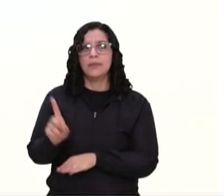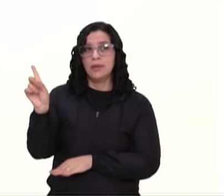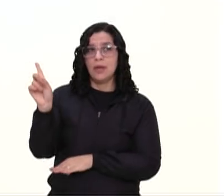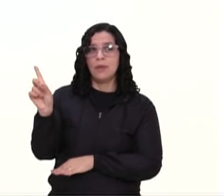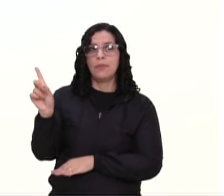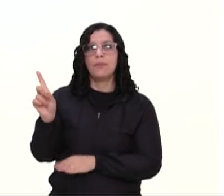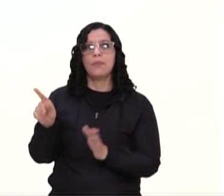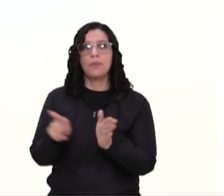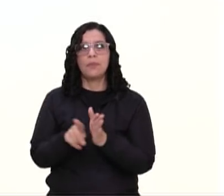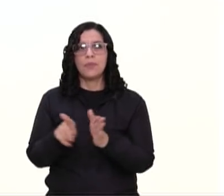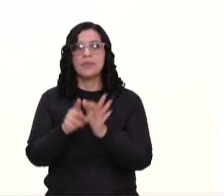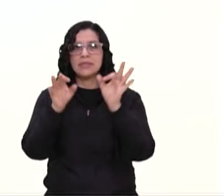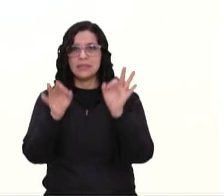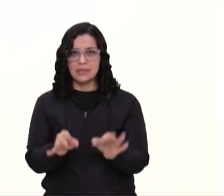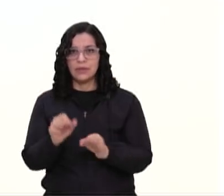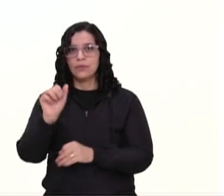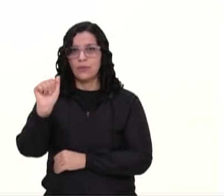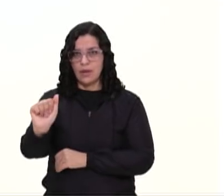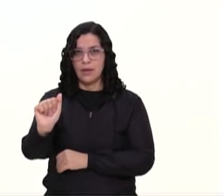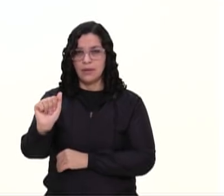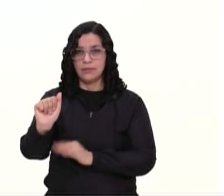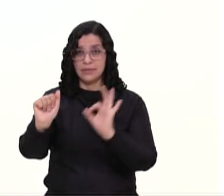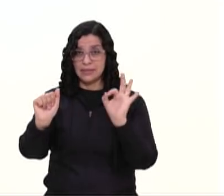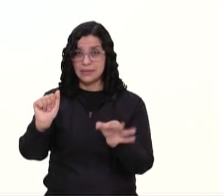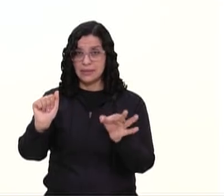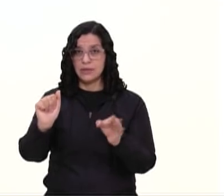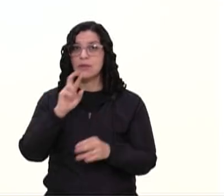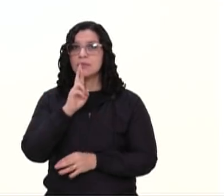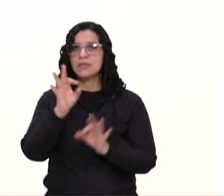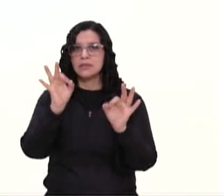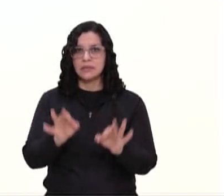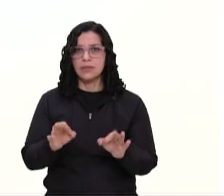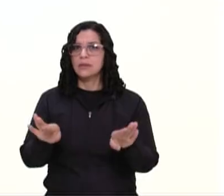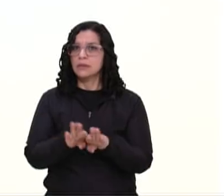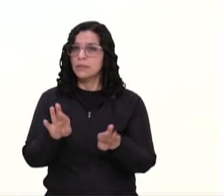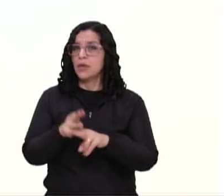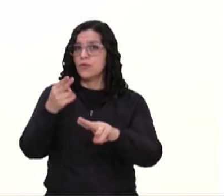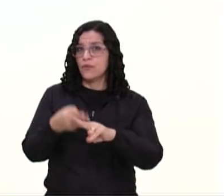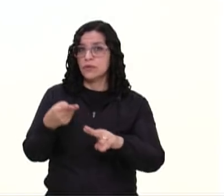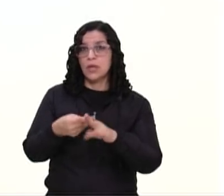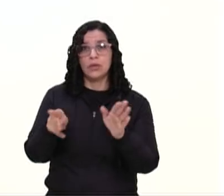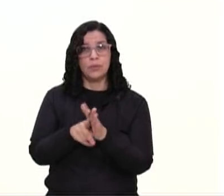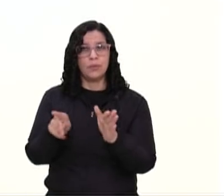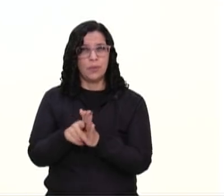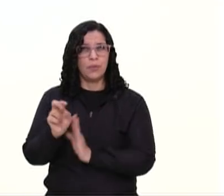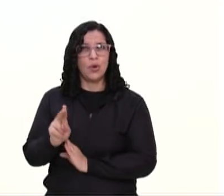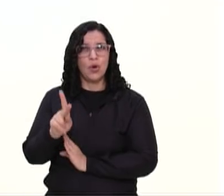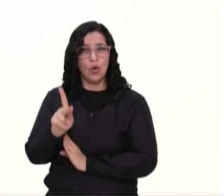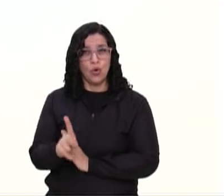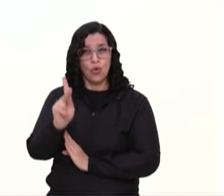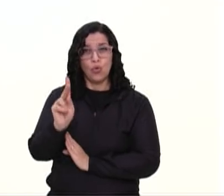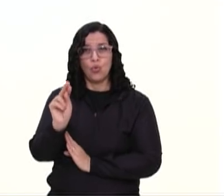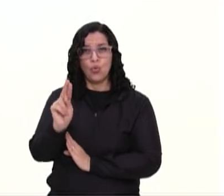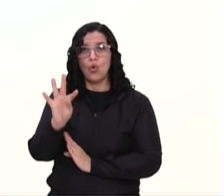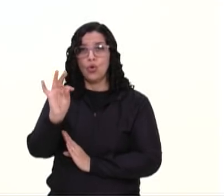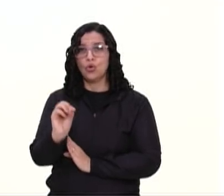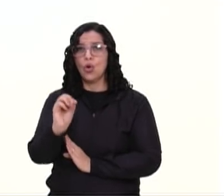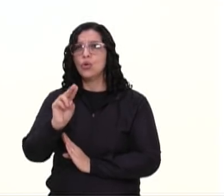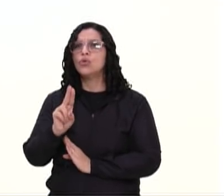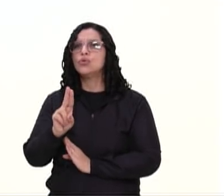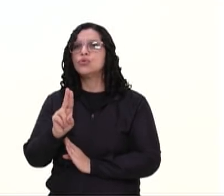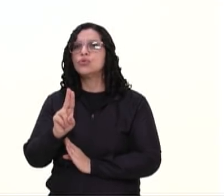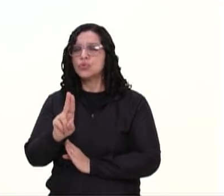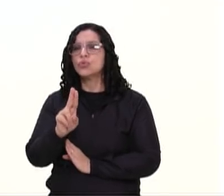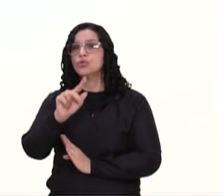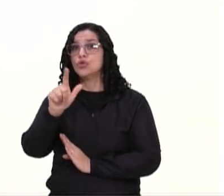marcado errado. A resposta é a letra A, terra arrasada, que foi usada pelo Kutuzov. Isso aí levou, então, o